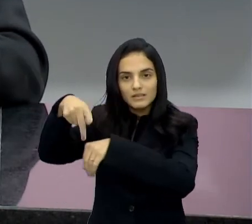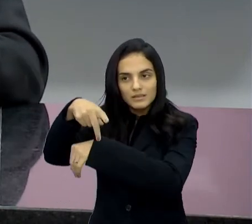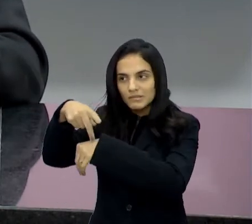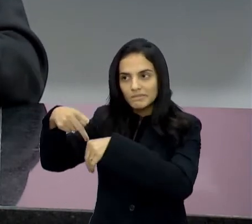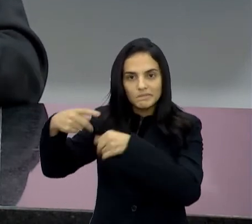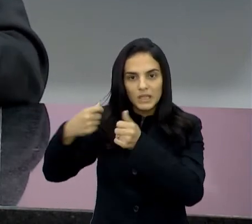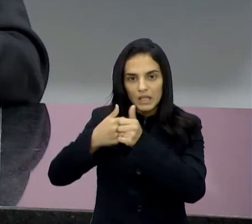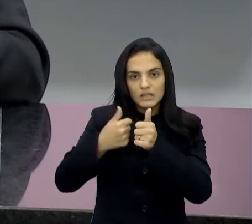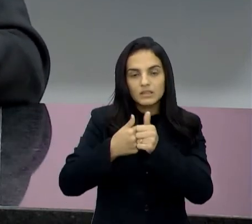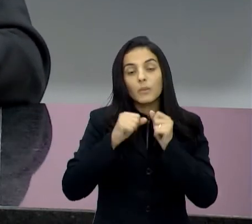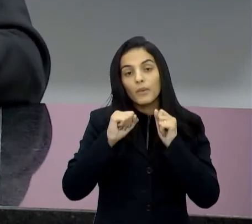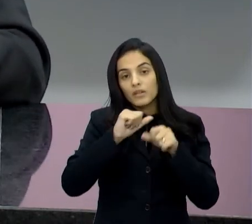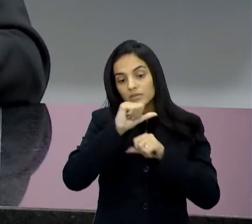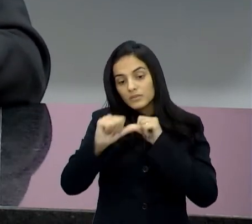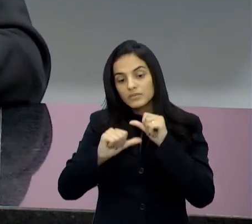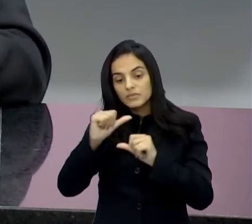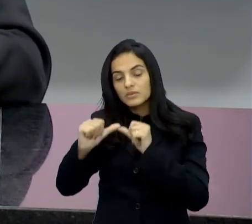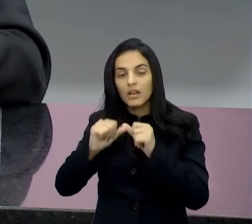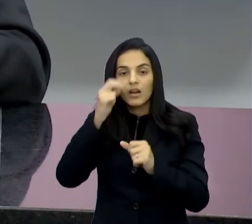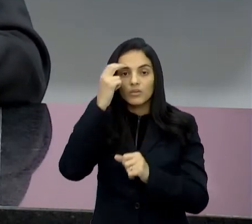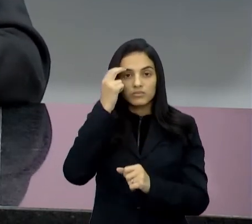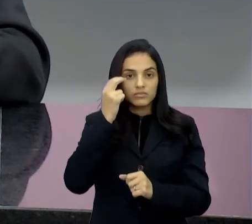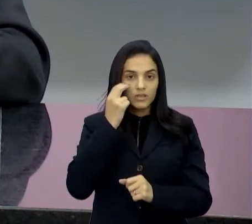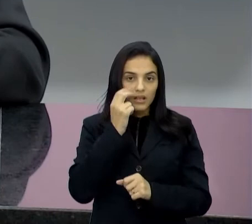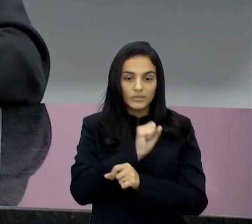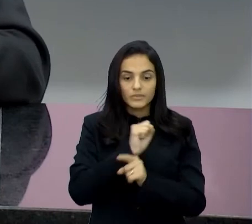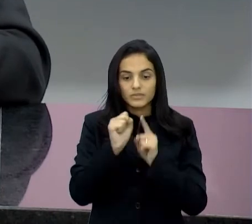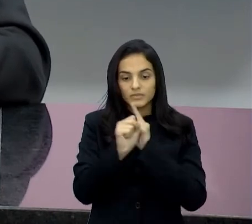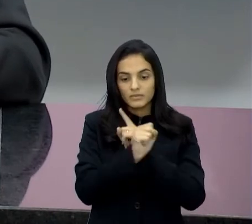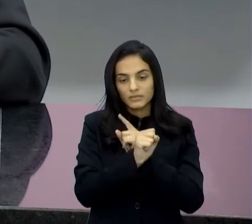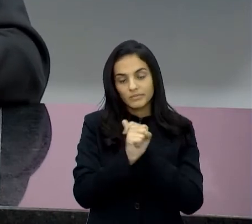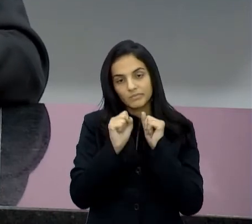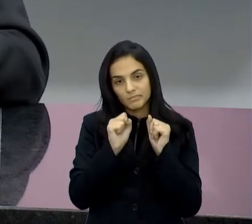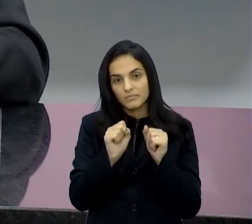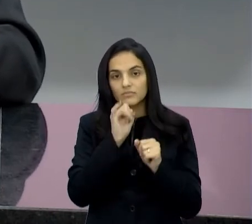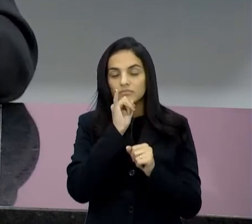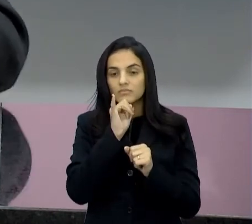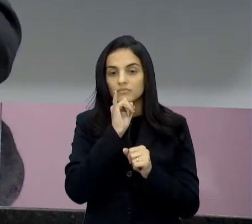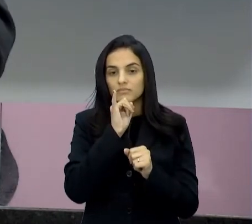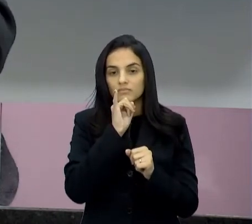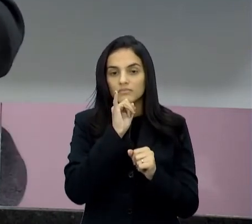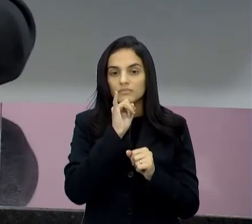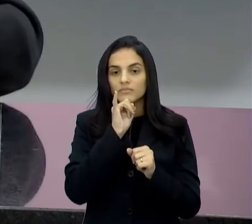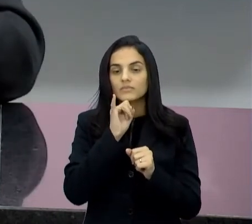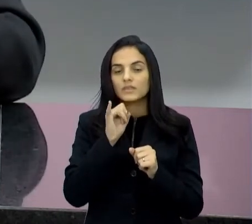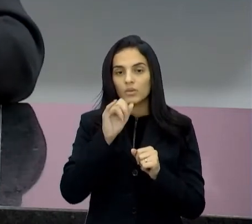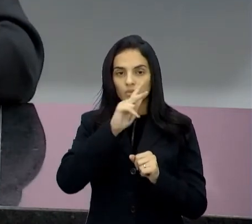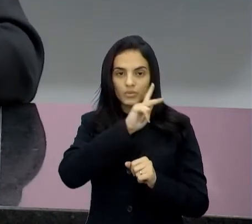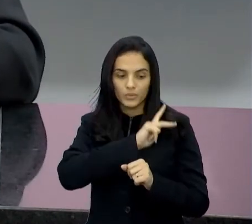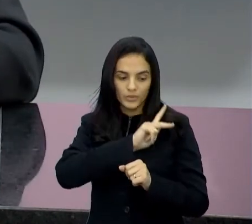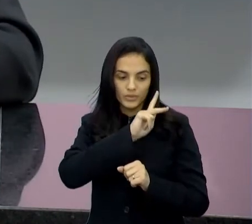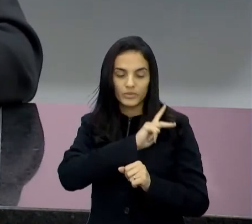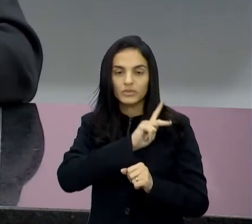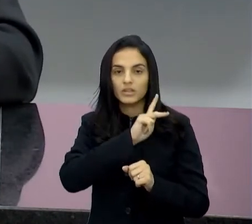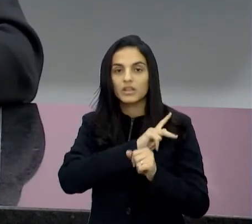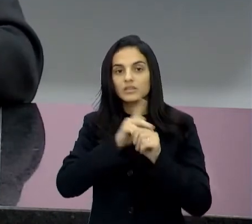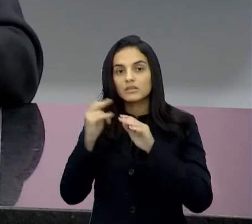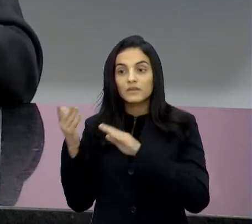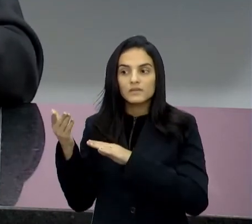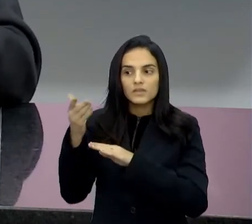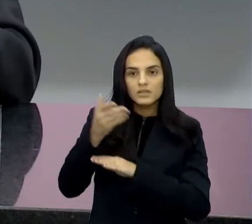pode acabar mudando a cultura de uma sociedade. Por exemplo, quando os portugueses vieram para o